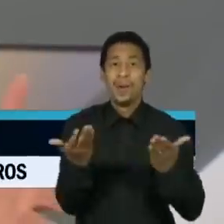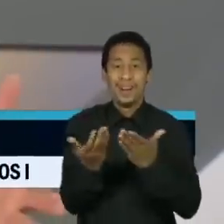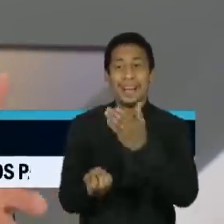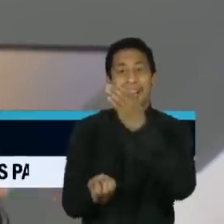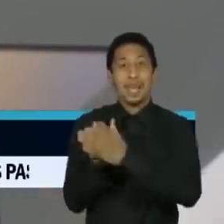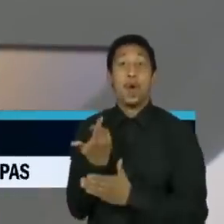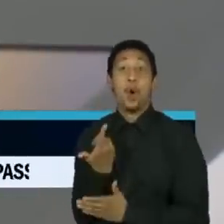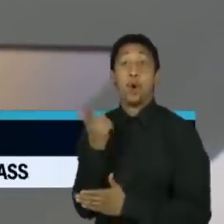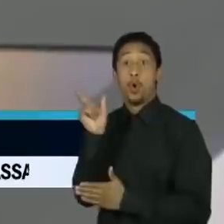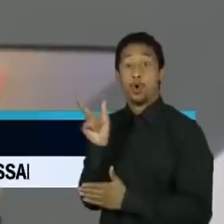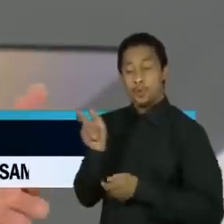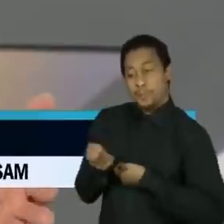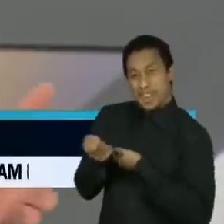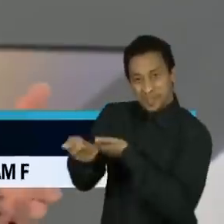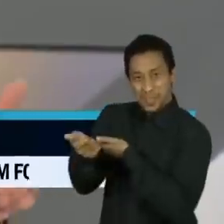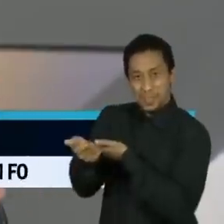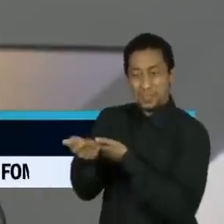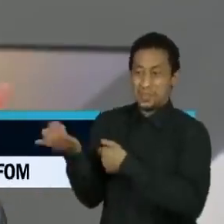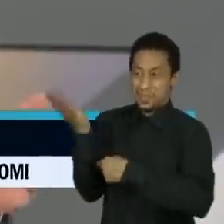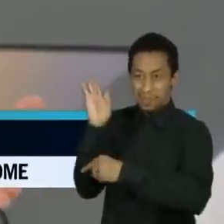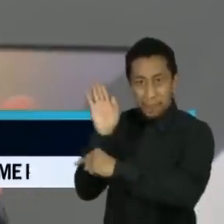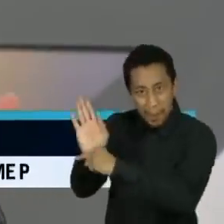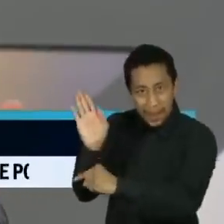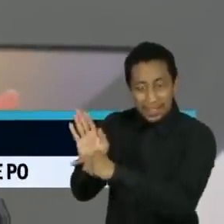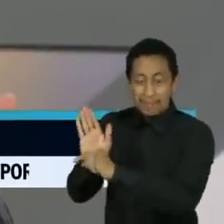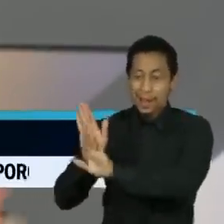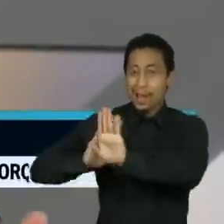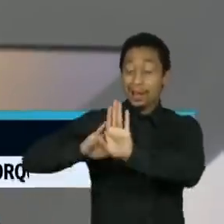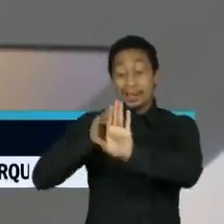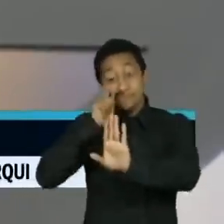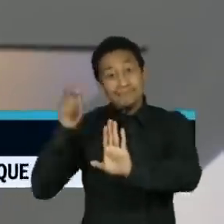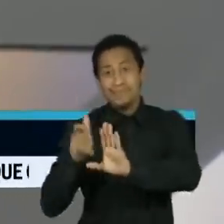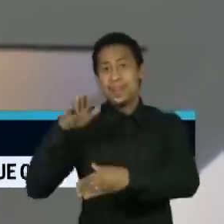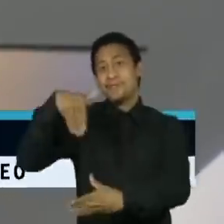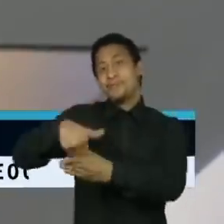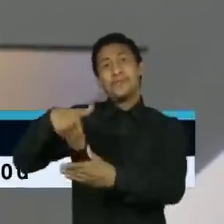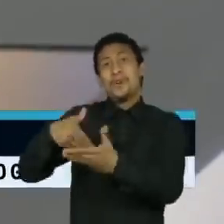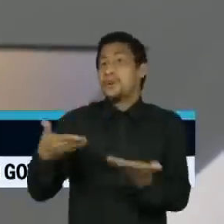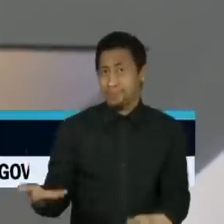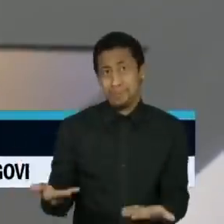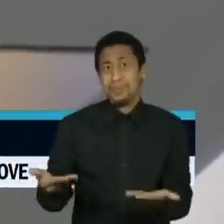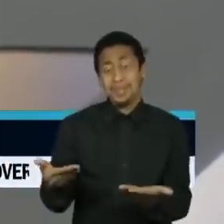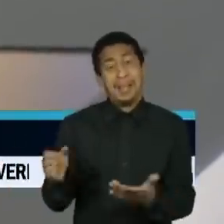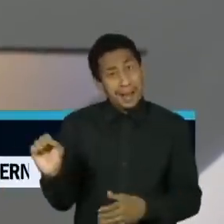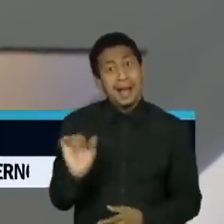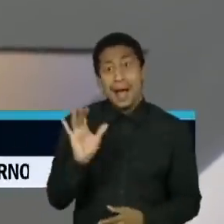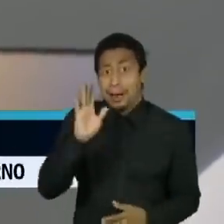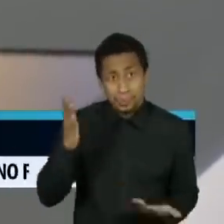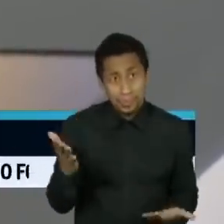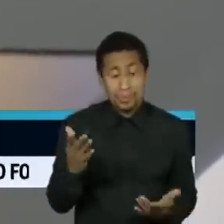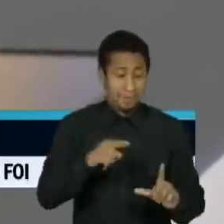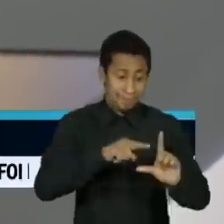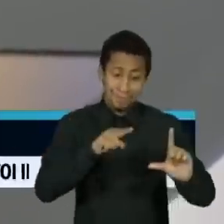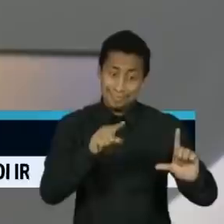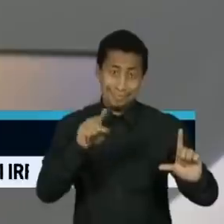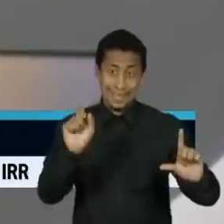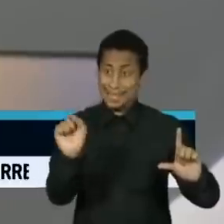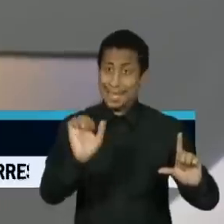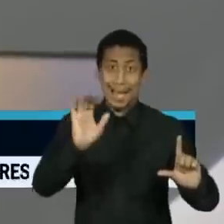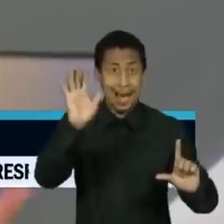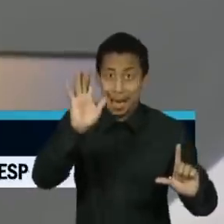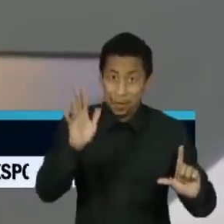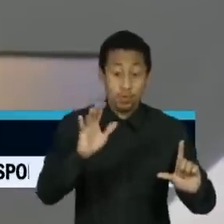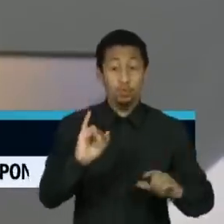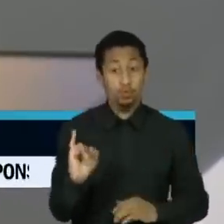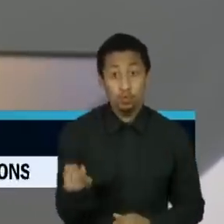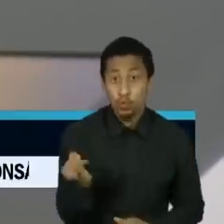achar uma maneira, e a maneira que foi encontrada é muito cara, e o custo está aí, quer dizer, a taxa de juros está subindo, as expectativas